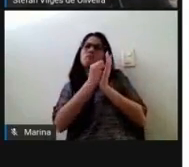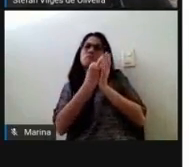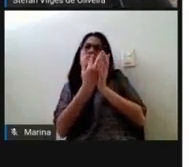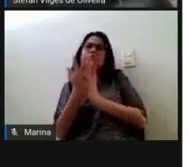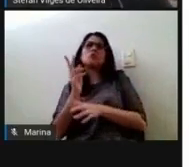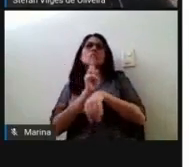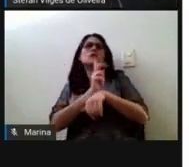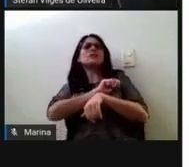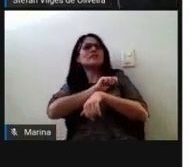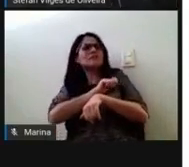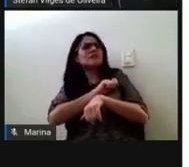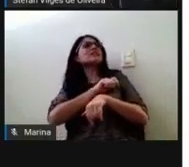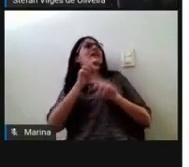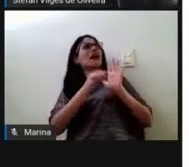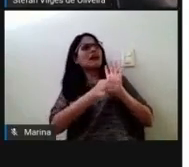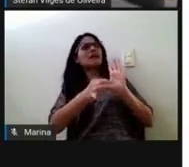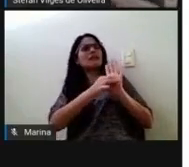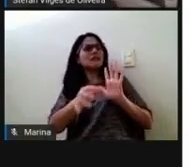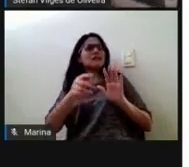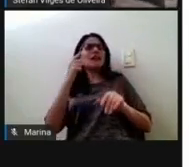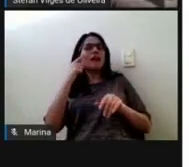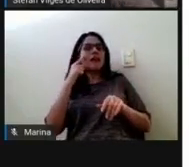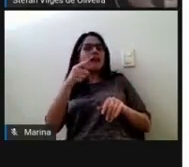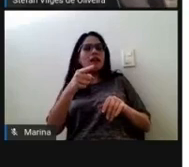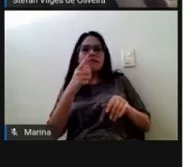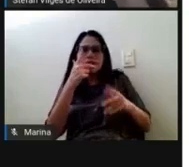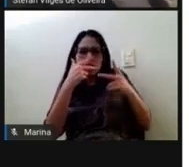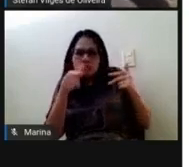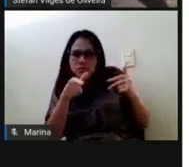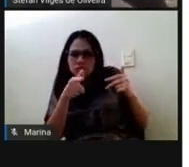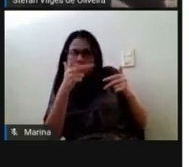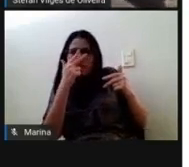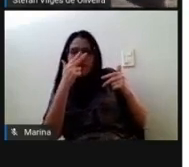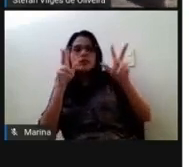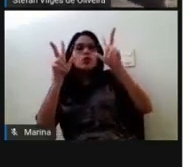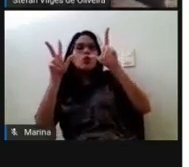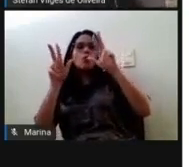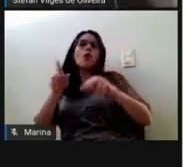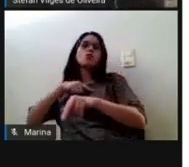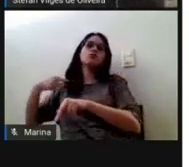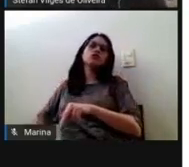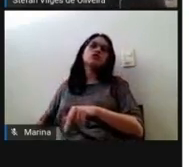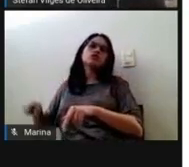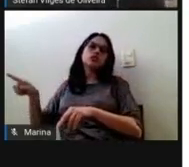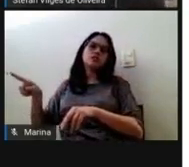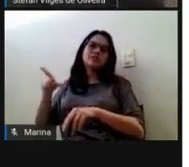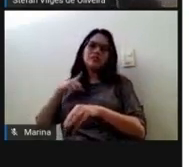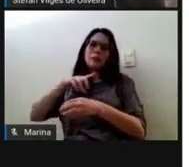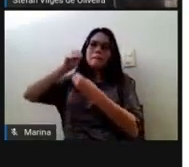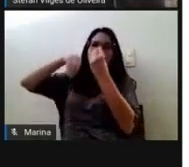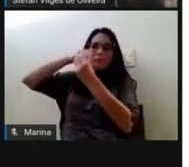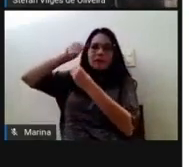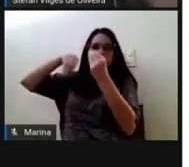muito similares àquelas que nós observamos na China, onde existe a comercialização de animais